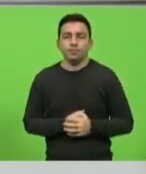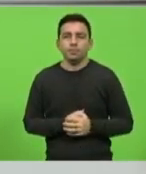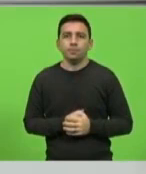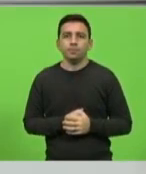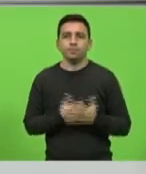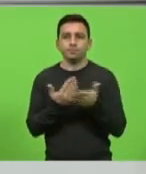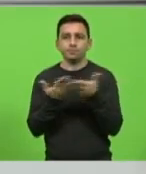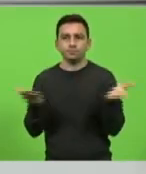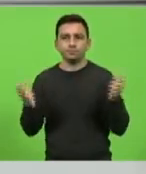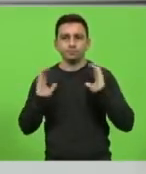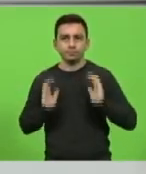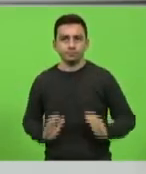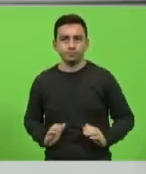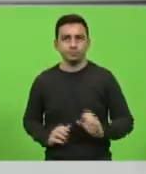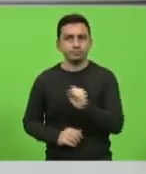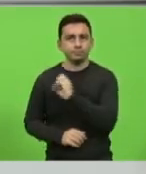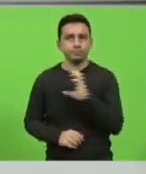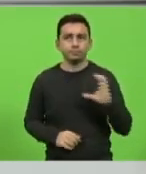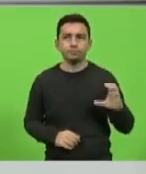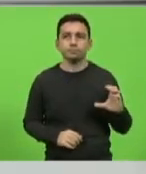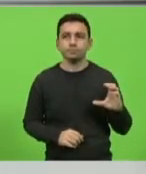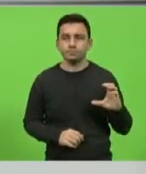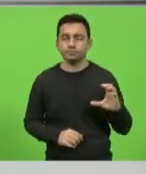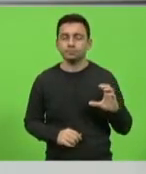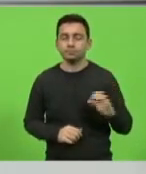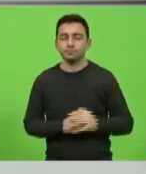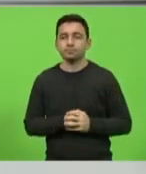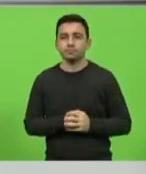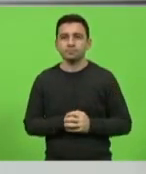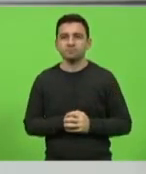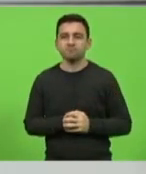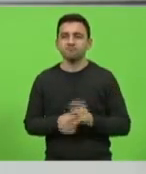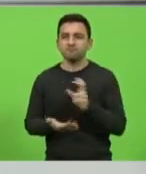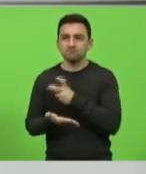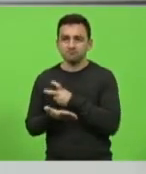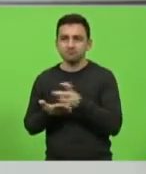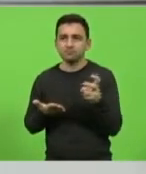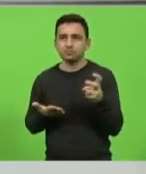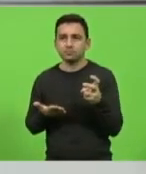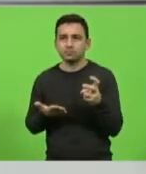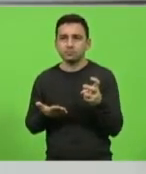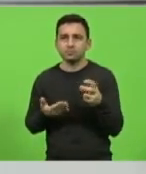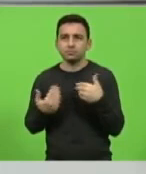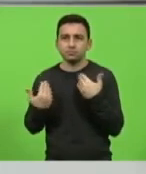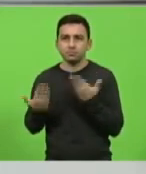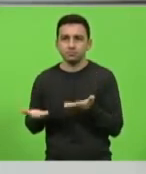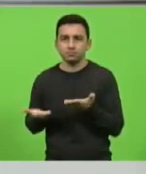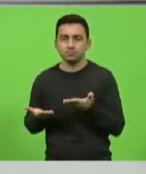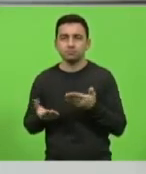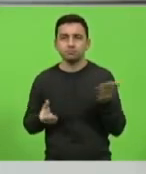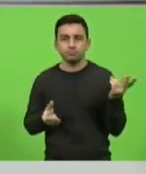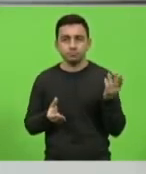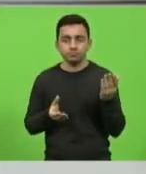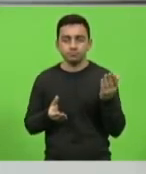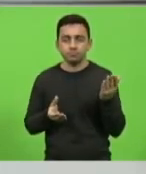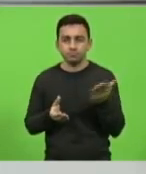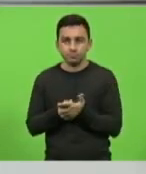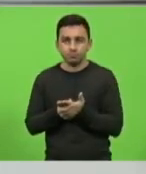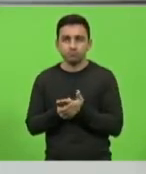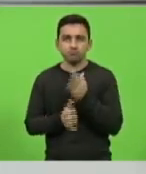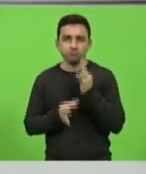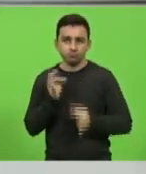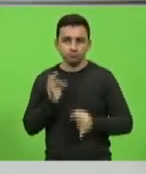Cidadãos catarinenses, o impeachment, enquanto processo